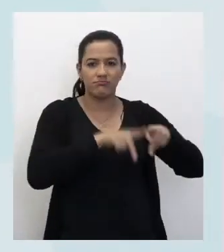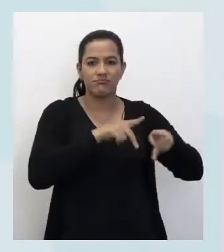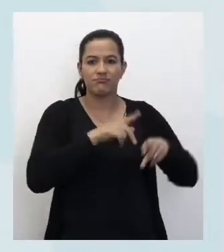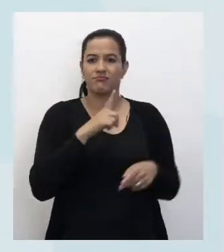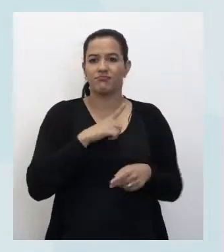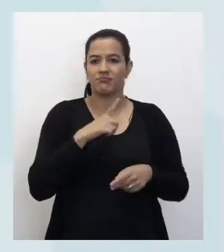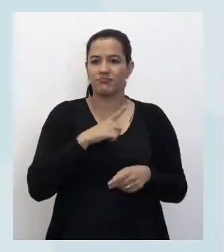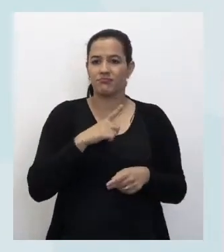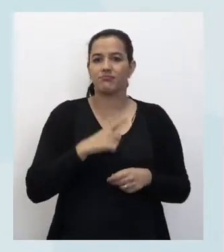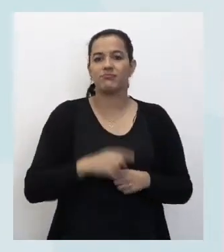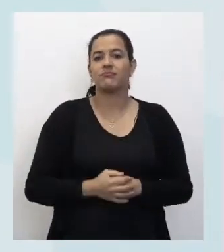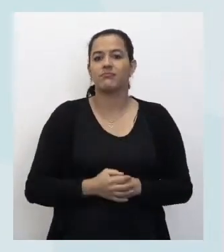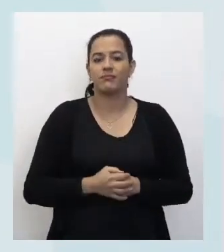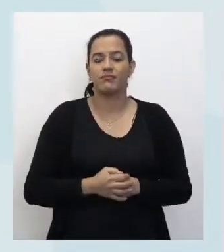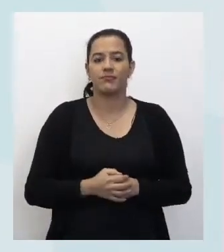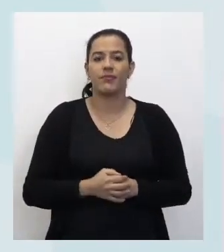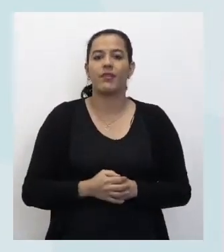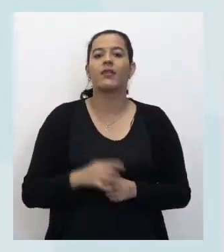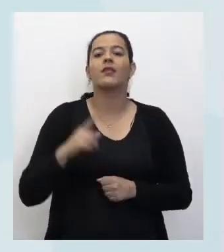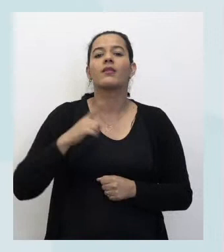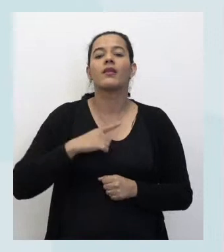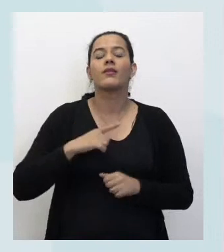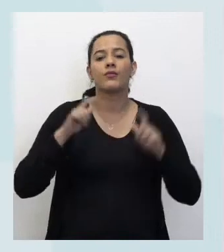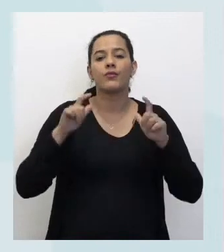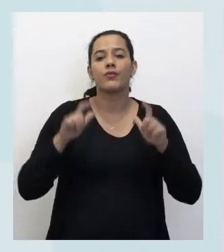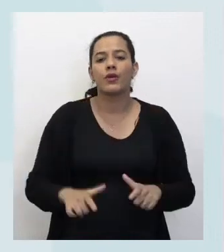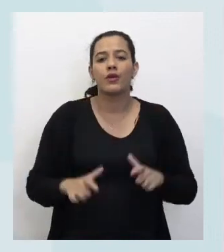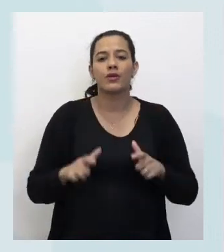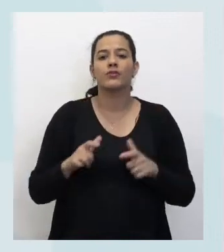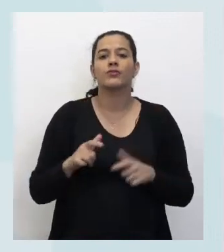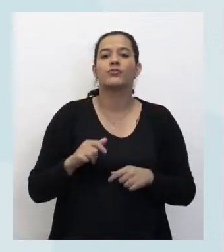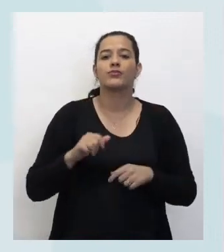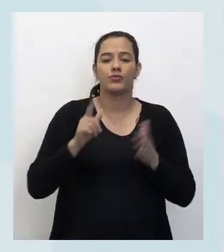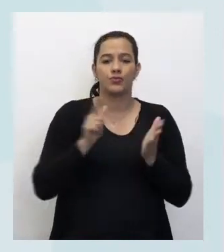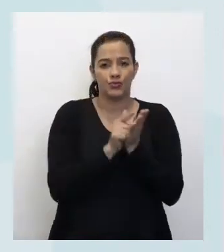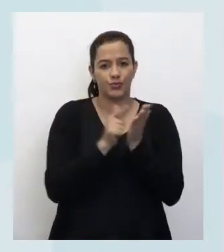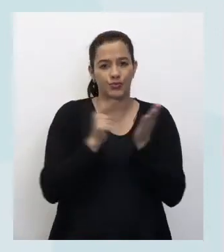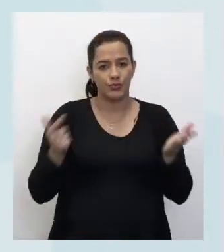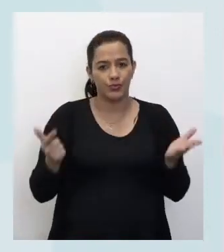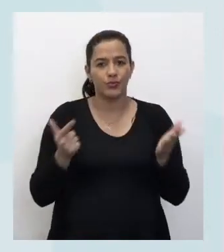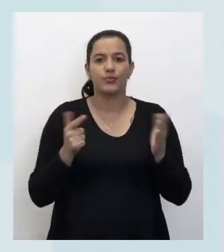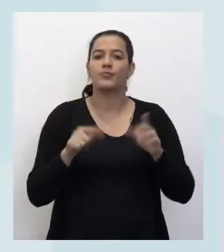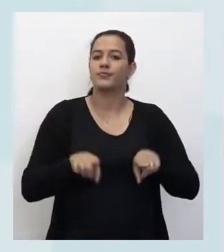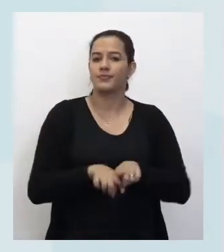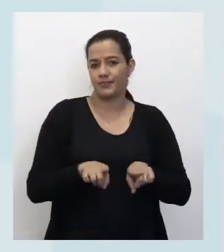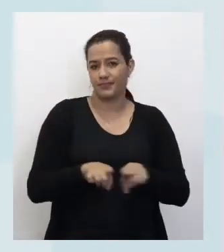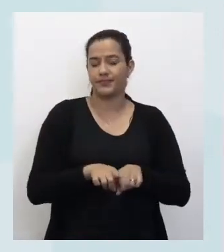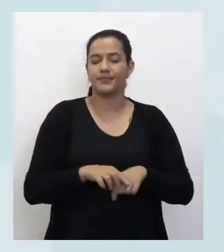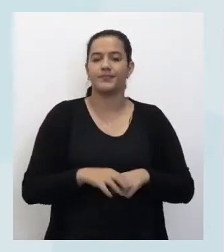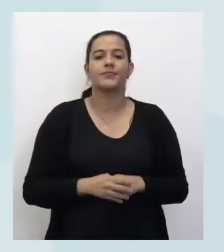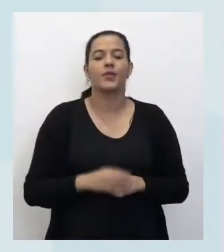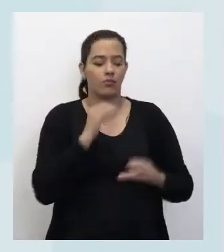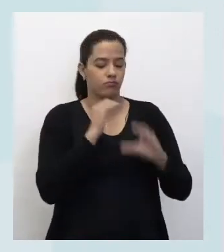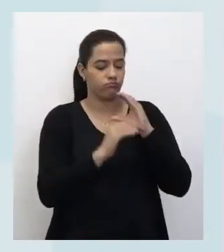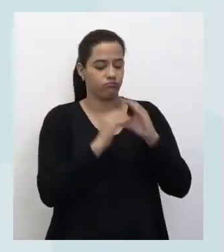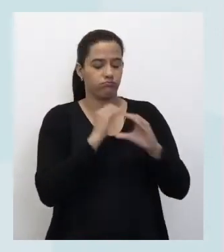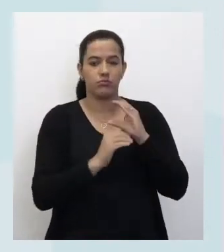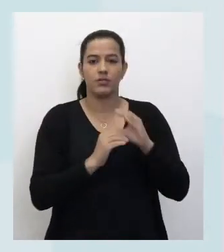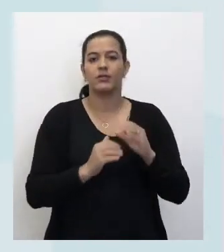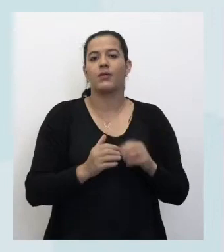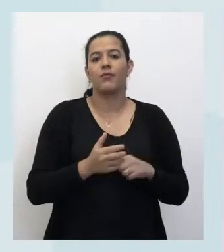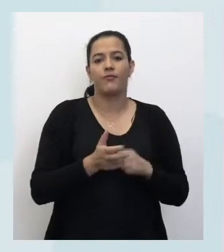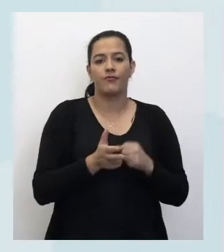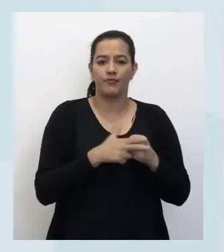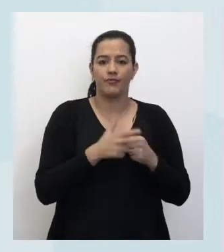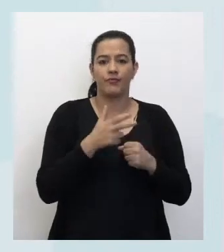and on the internet. Nos jornais, revistas e na internet. Verbal and non-verbal communication. Comunicação verbal e não verbal.